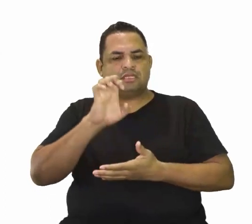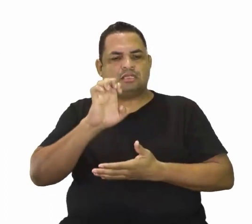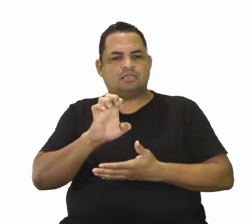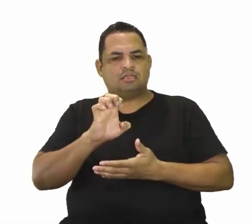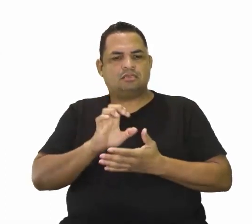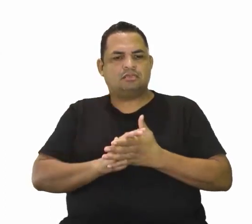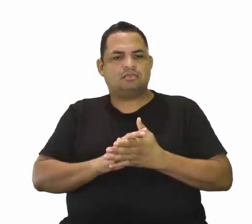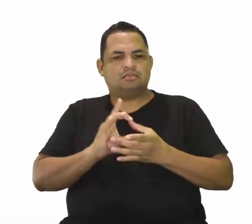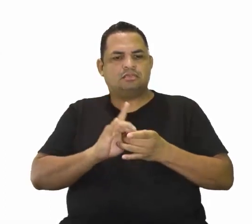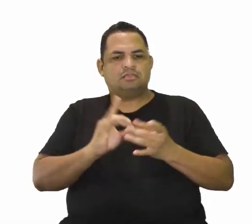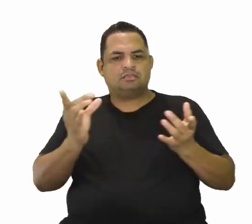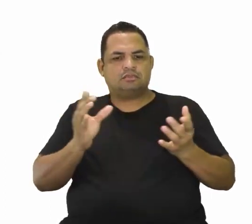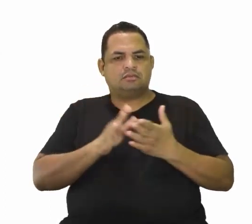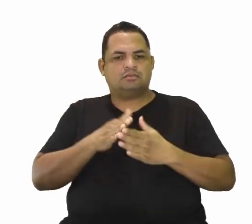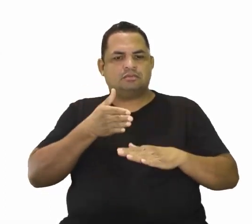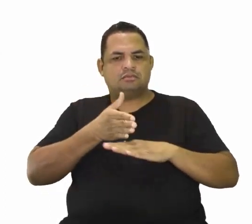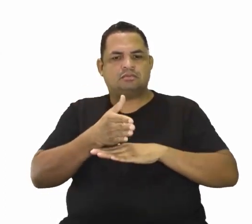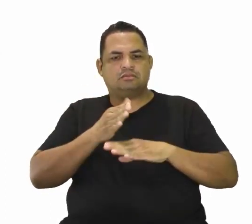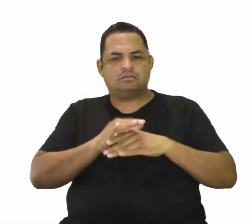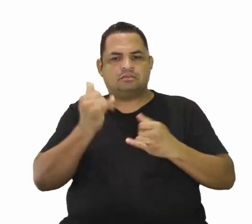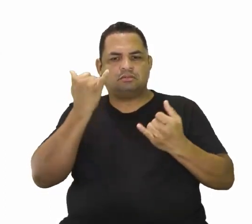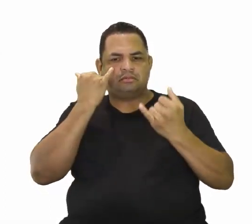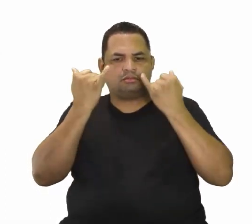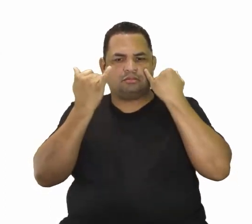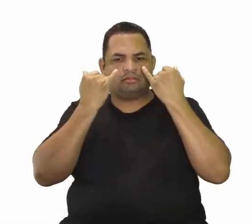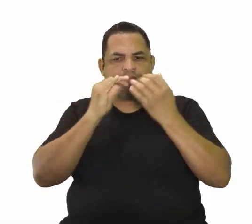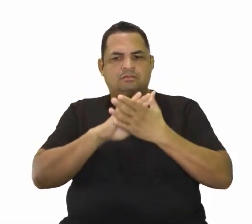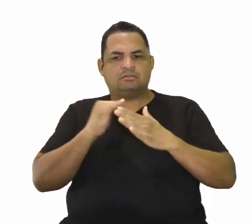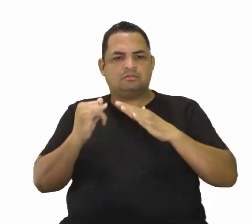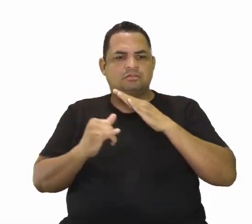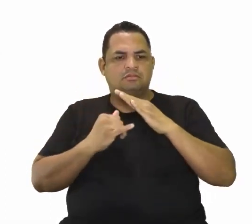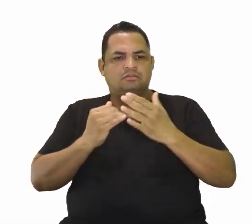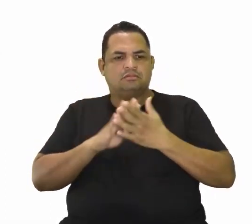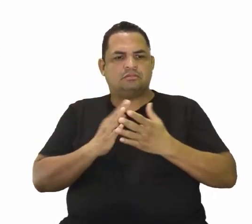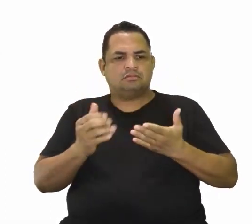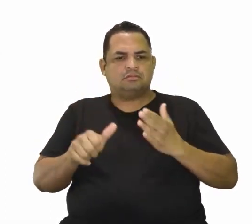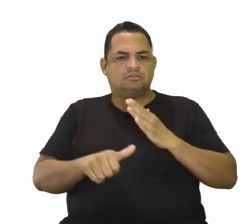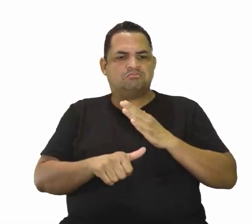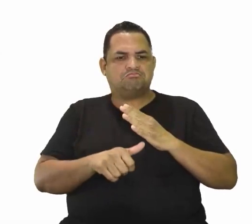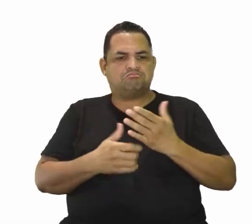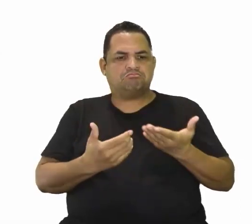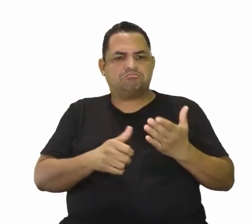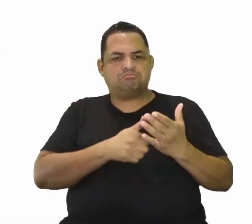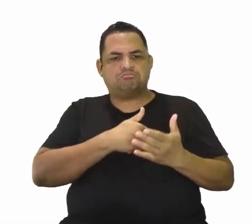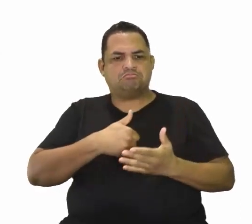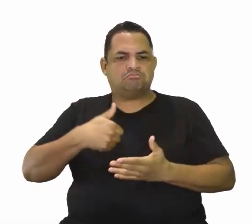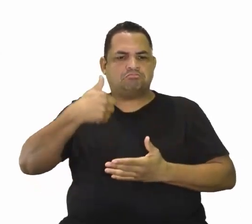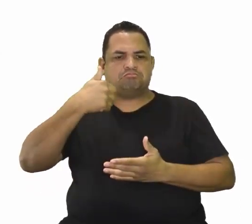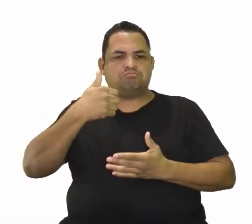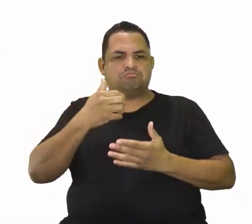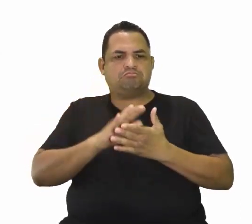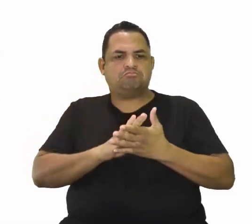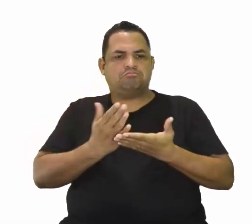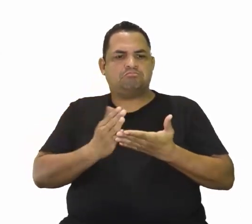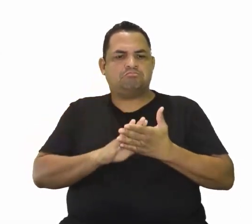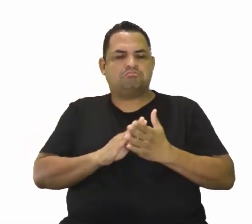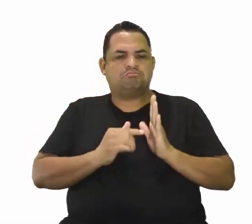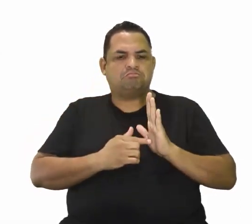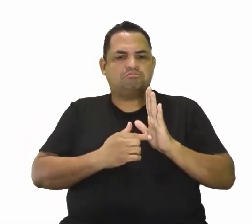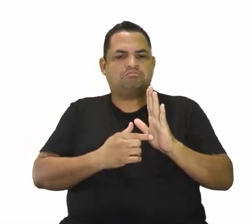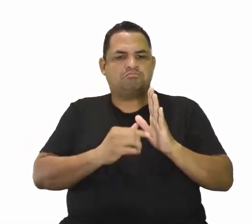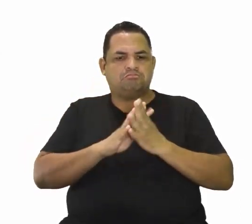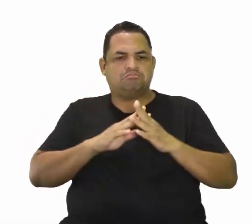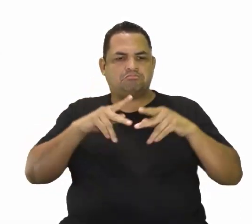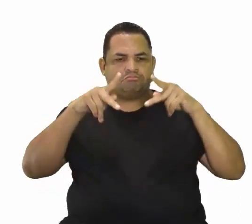aí, democratizar o acesso às informações institucionais para melhor